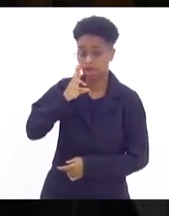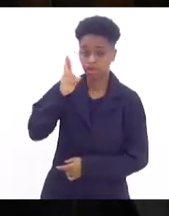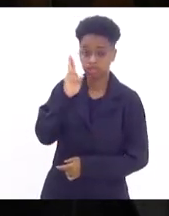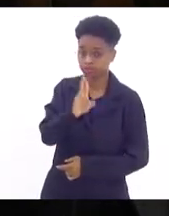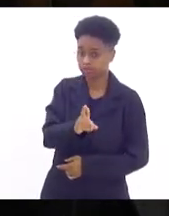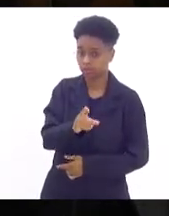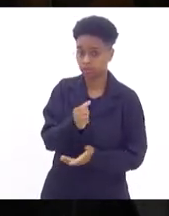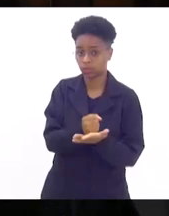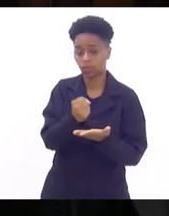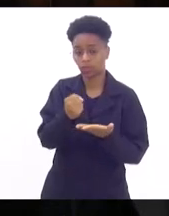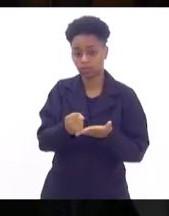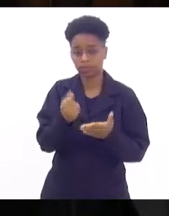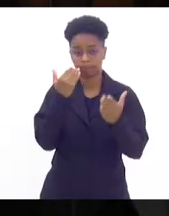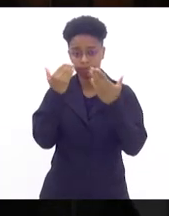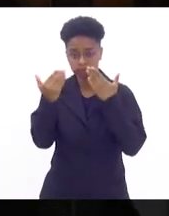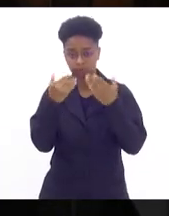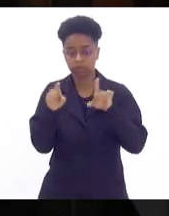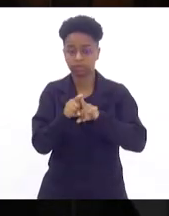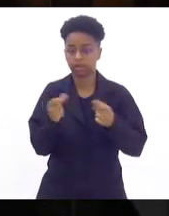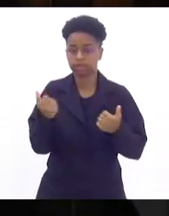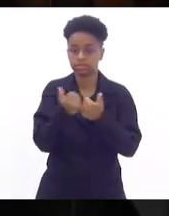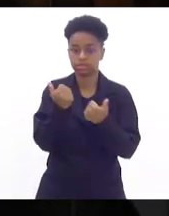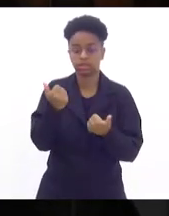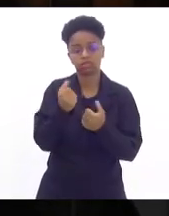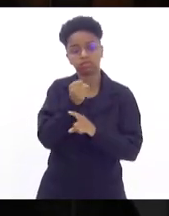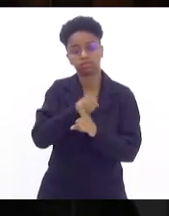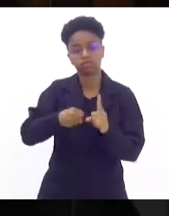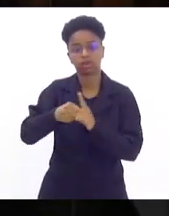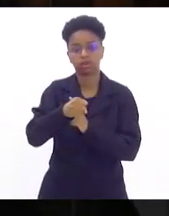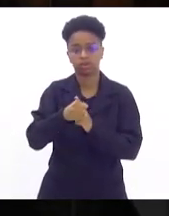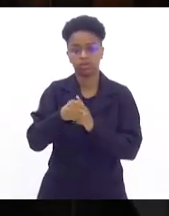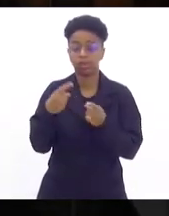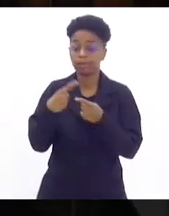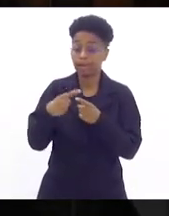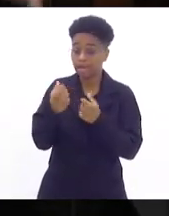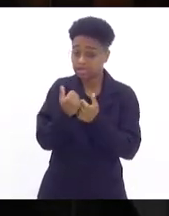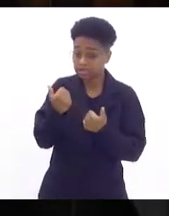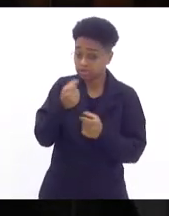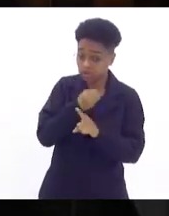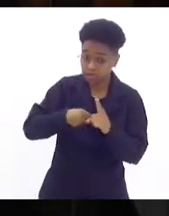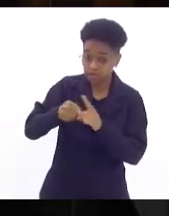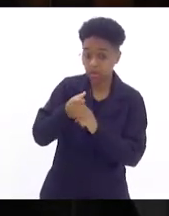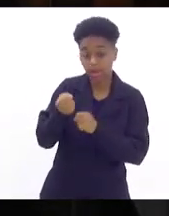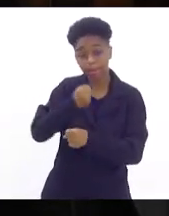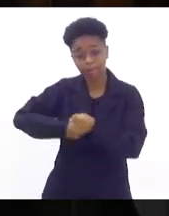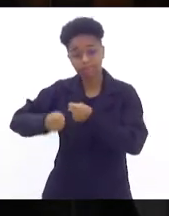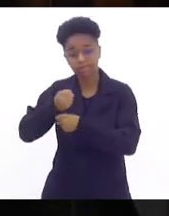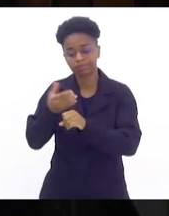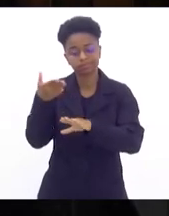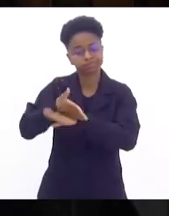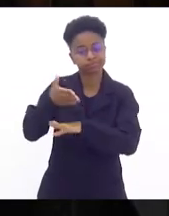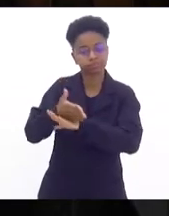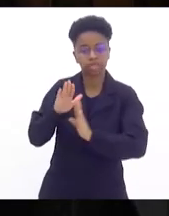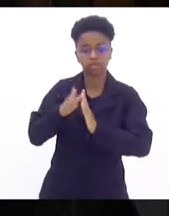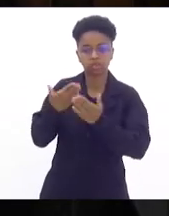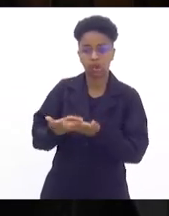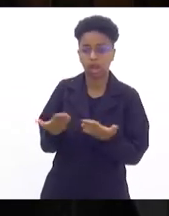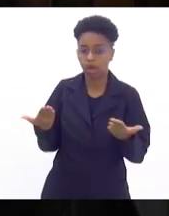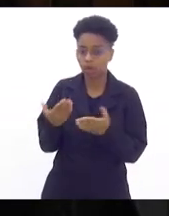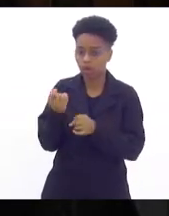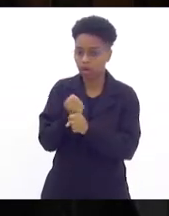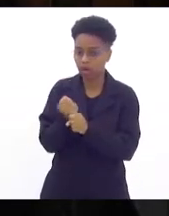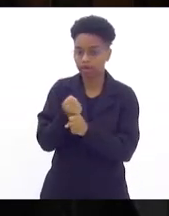sobre a contratação de psicólogos assistentes sociais aliás assistentes sociais que ano passado tiveram nas escolas e que esse ano